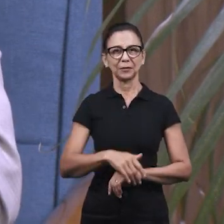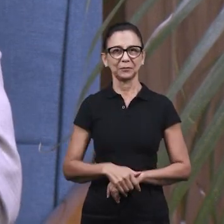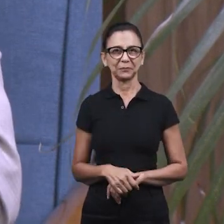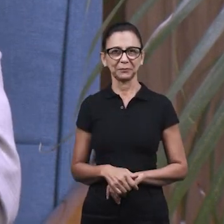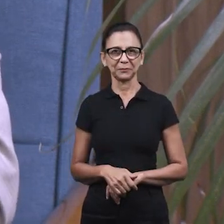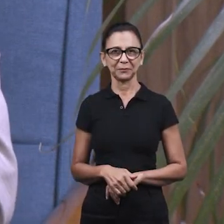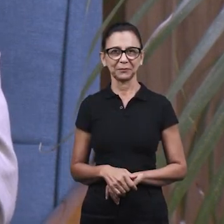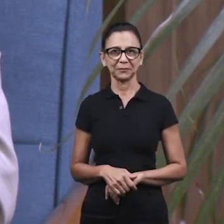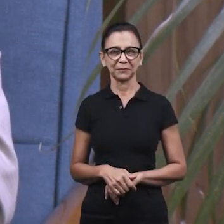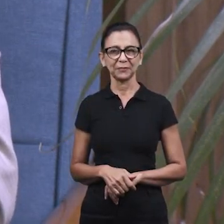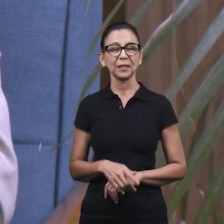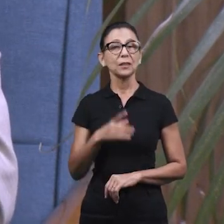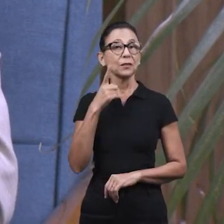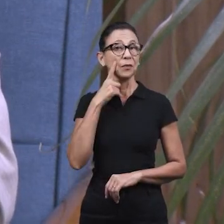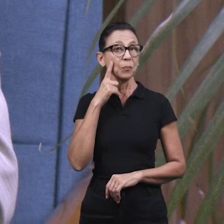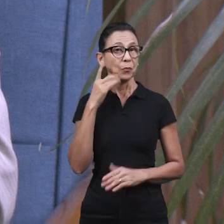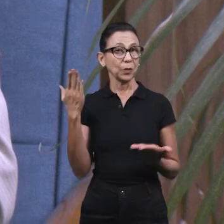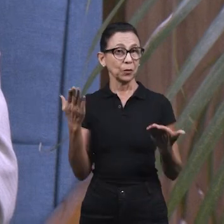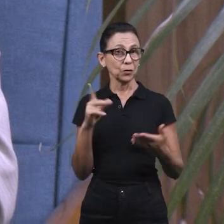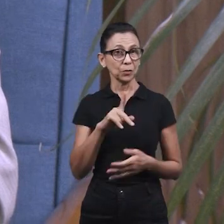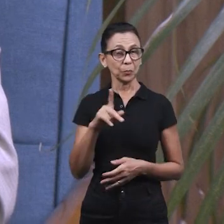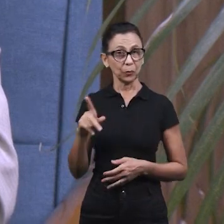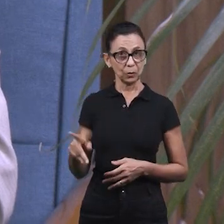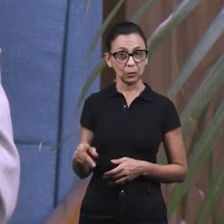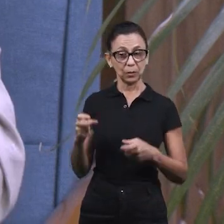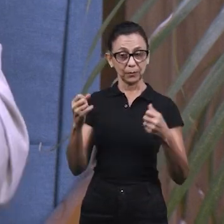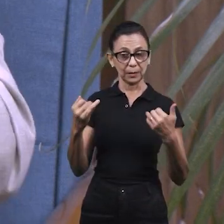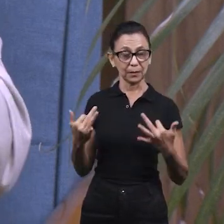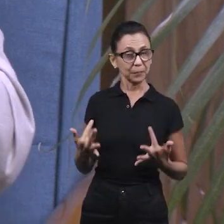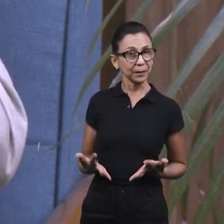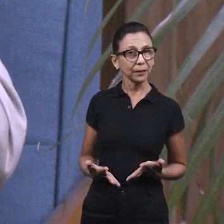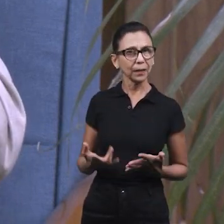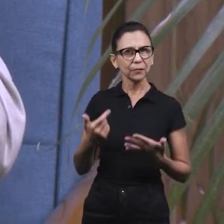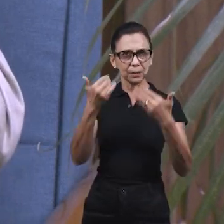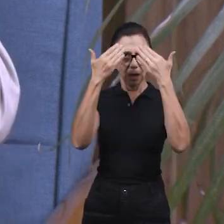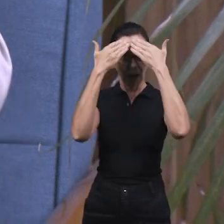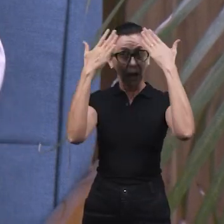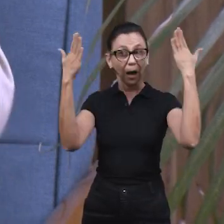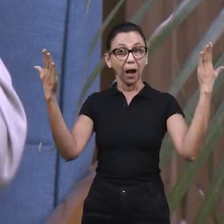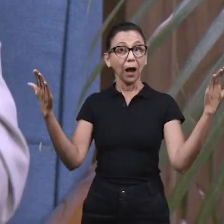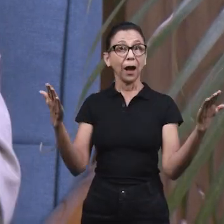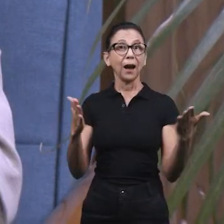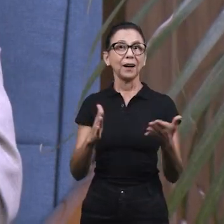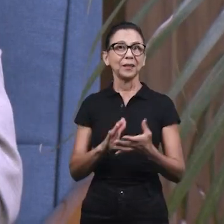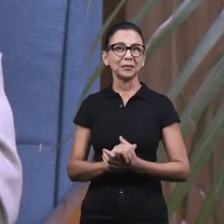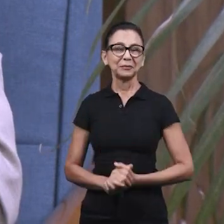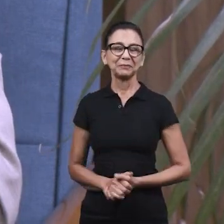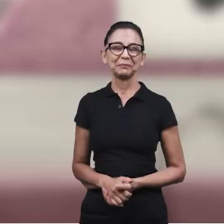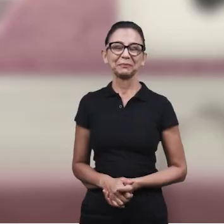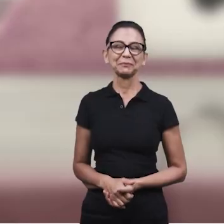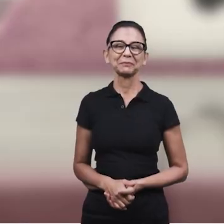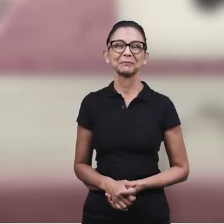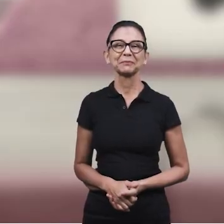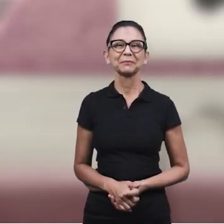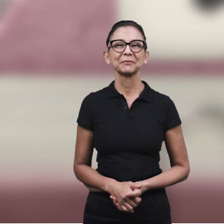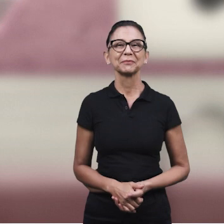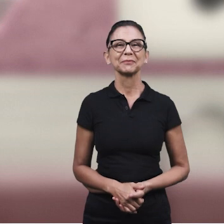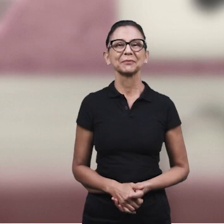a doutora Fernanda Becali vai abordar esse assunto e vai ampliar o nosso entendimento acerca disso.